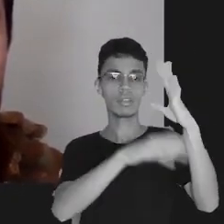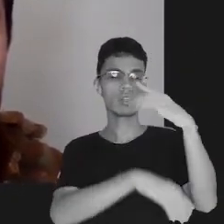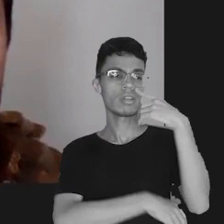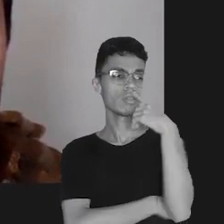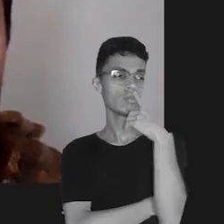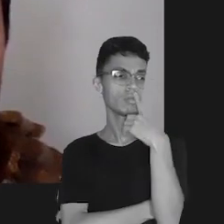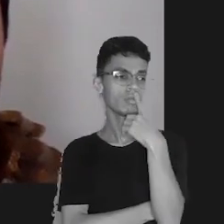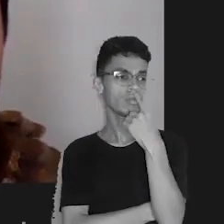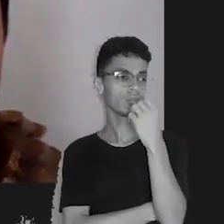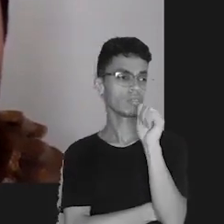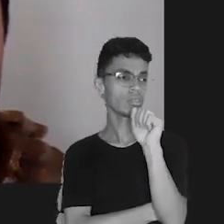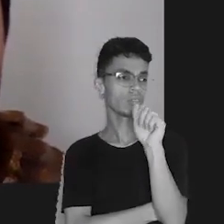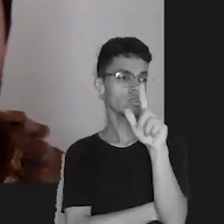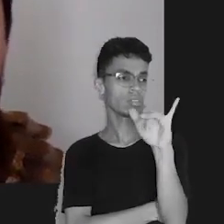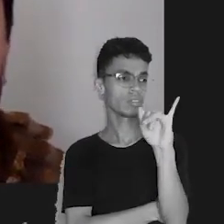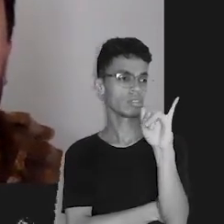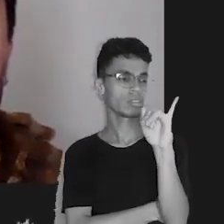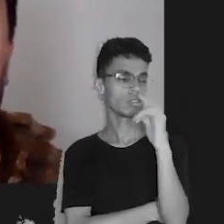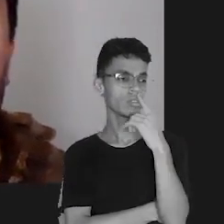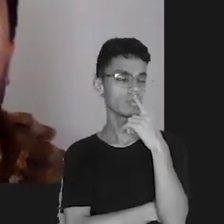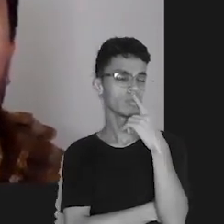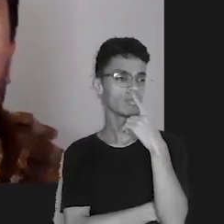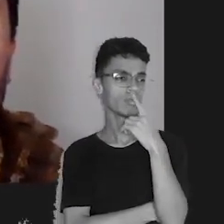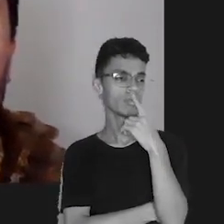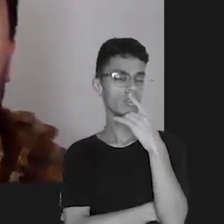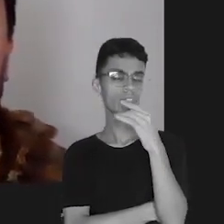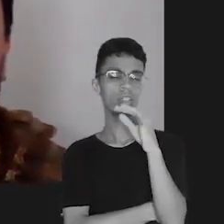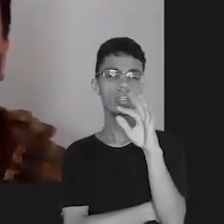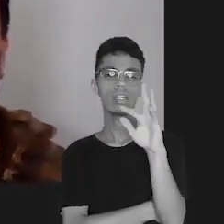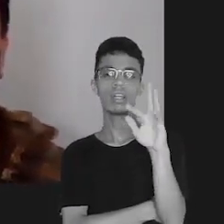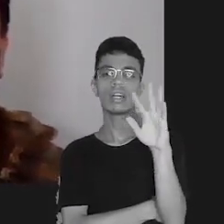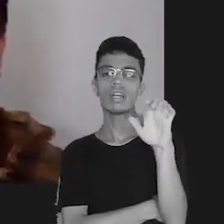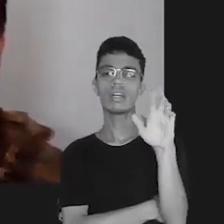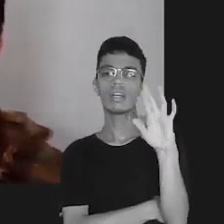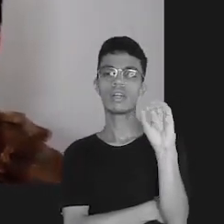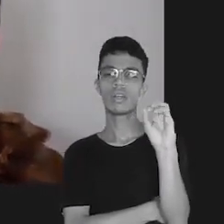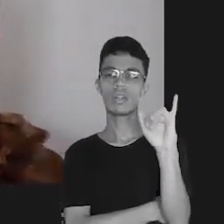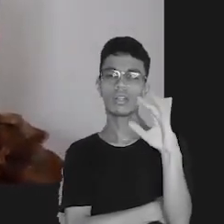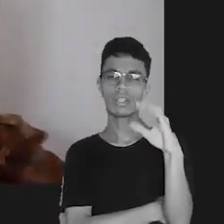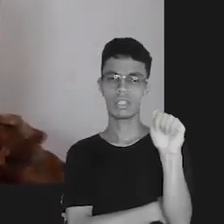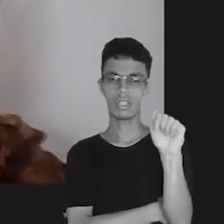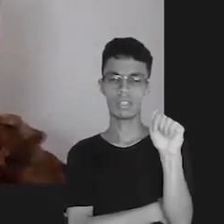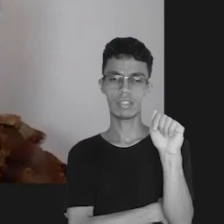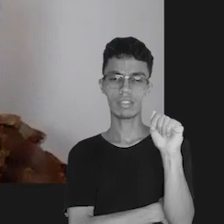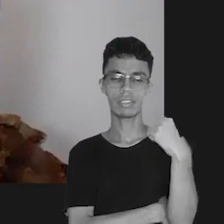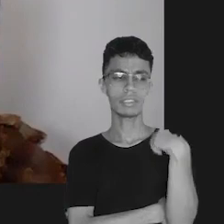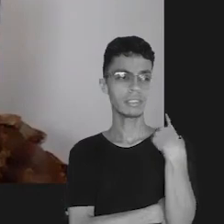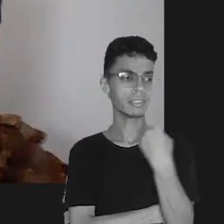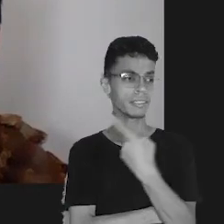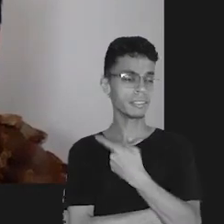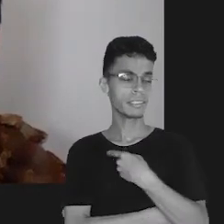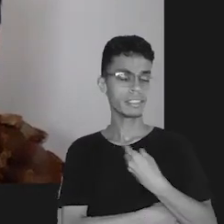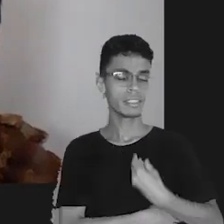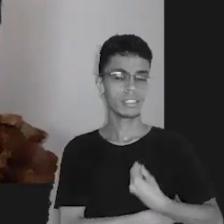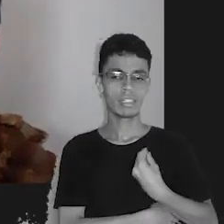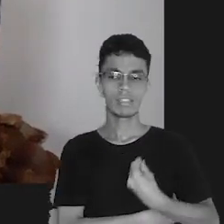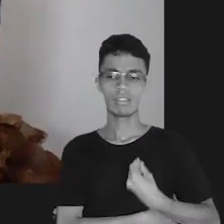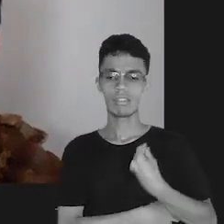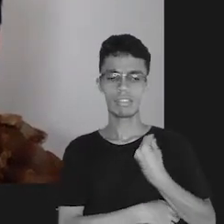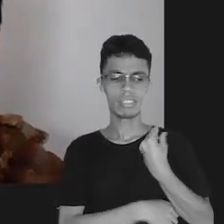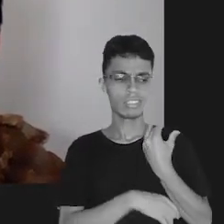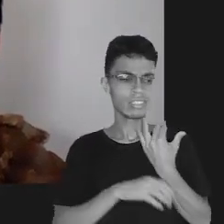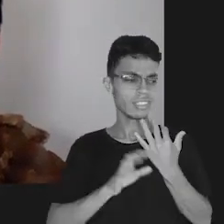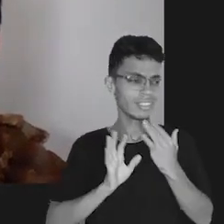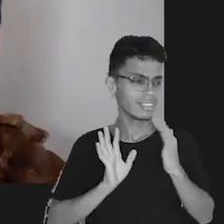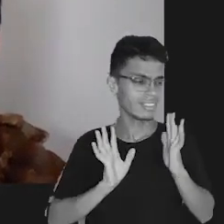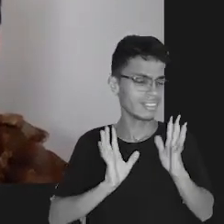A lei é heróica, pois afinal arriscamos a vida nessa